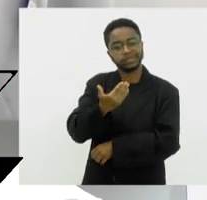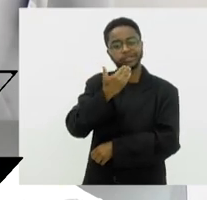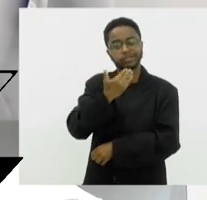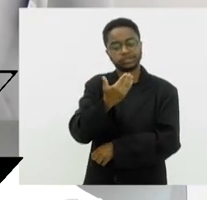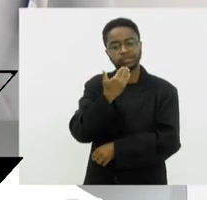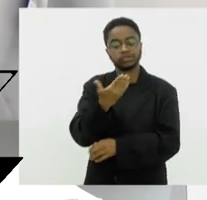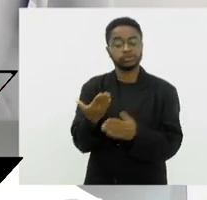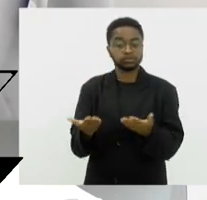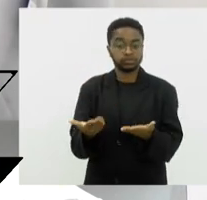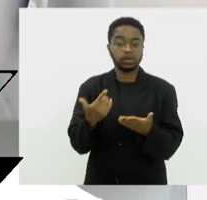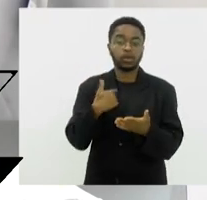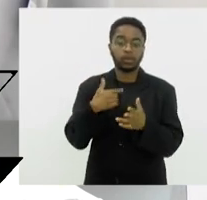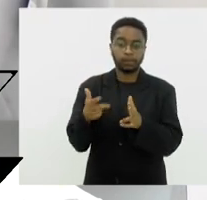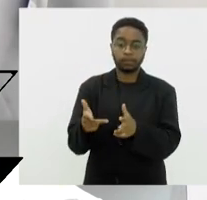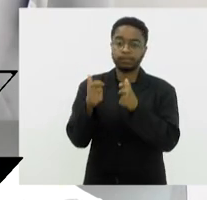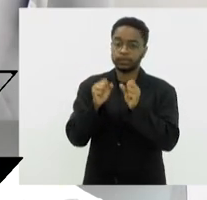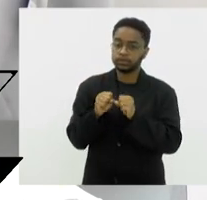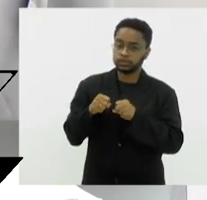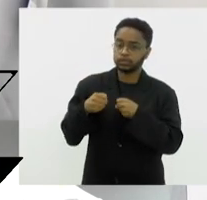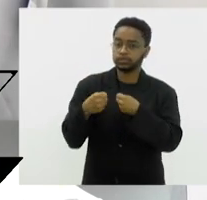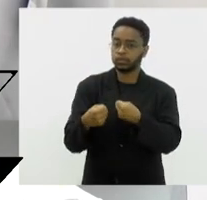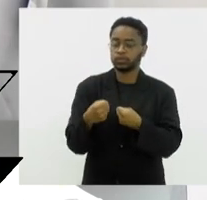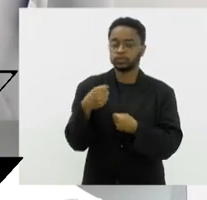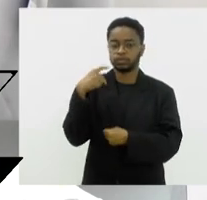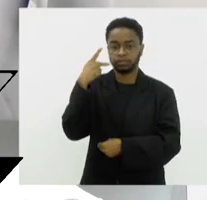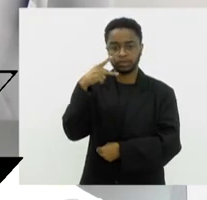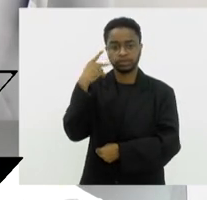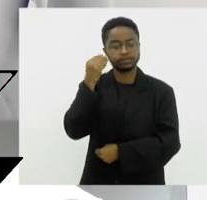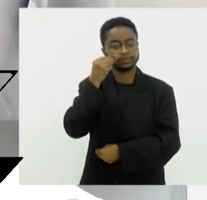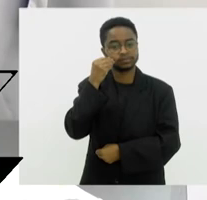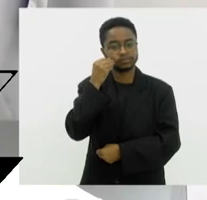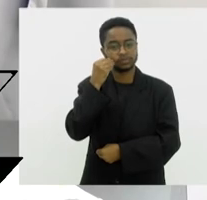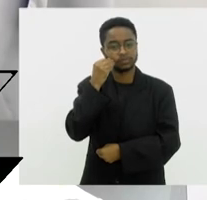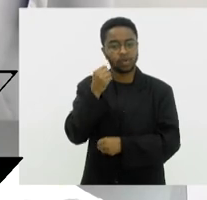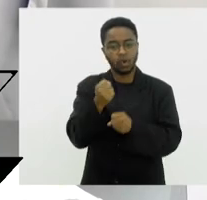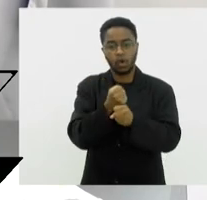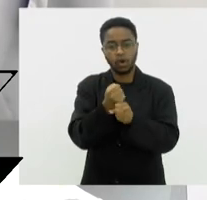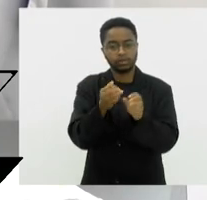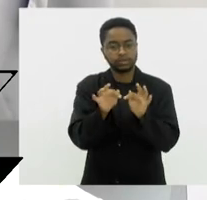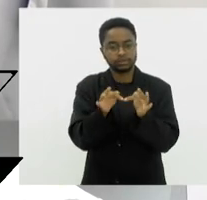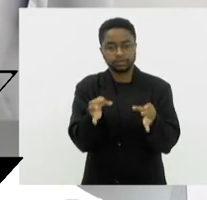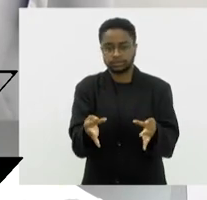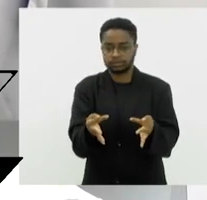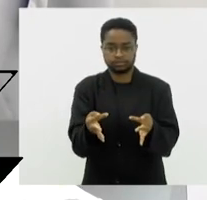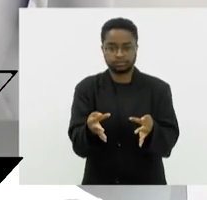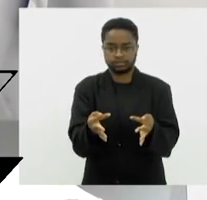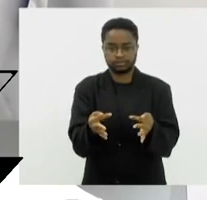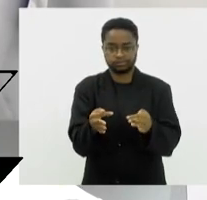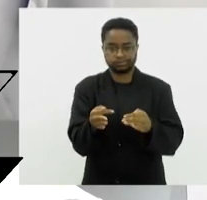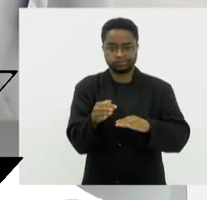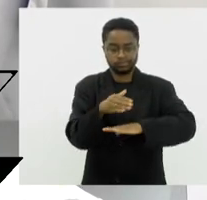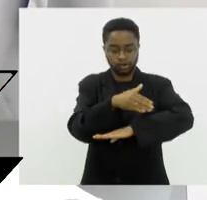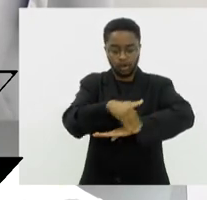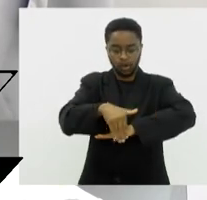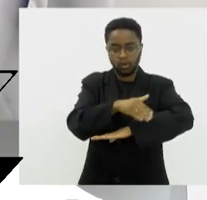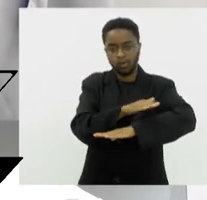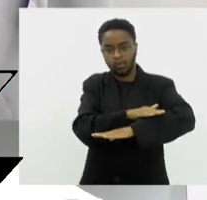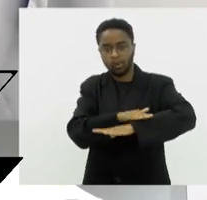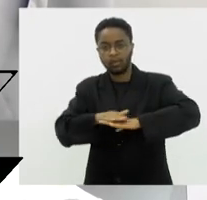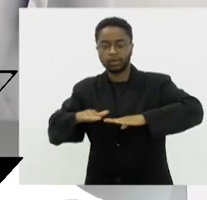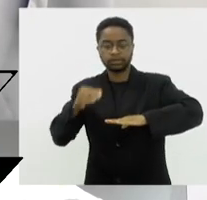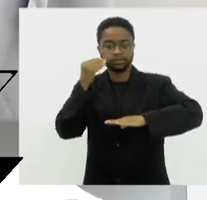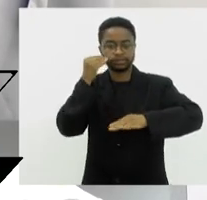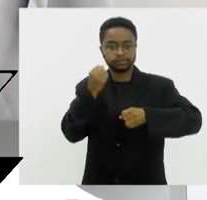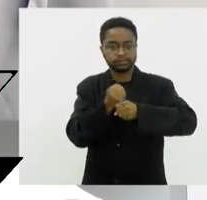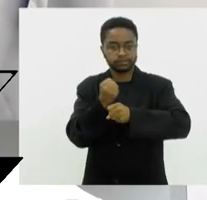vejo todo o esforço político para realizar um pedaço de obra de alguns quilômetros de asfalto, e aí vir